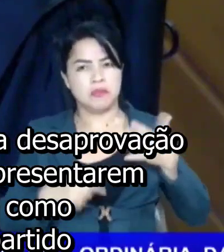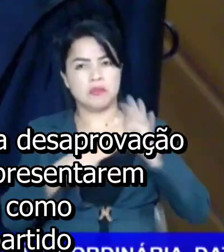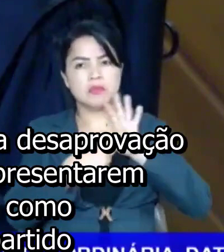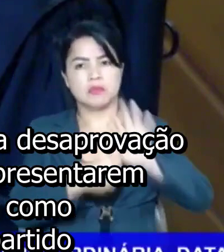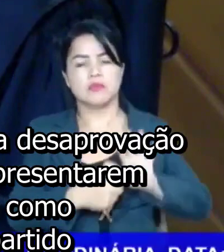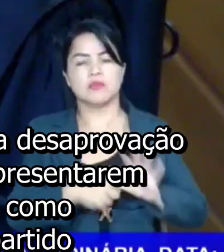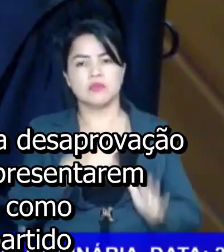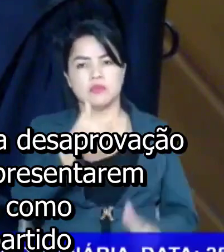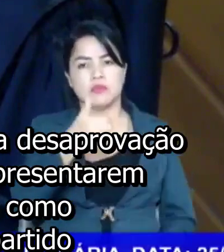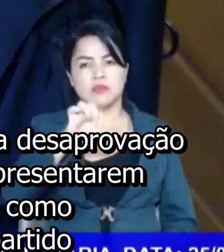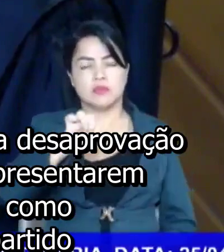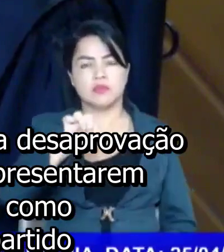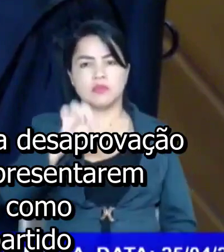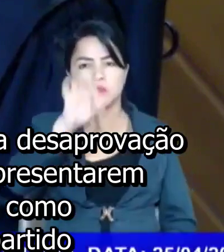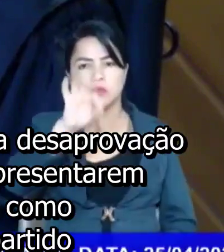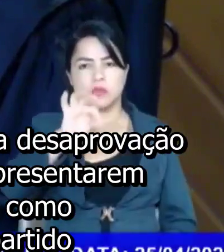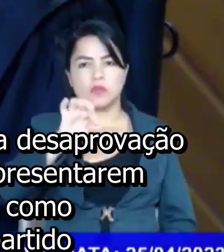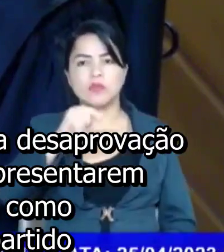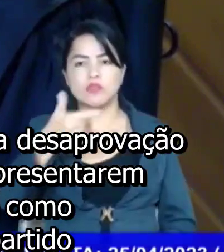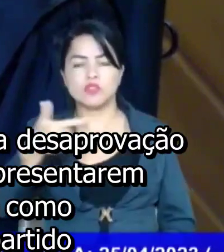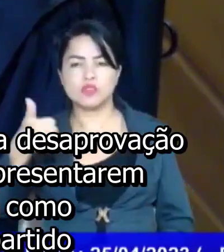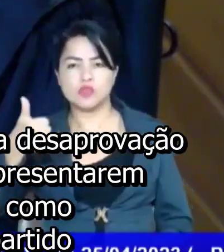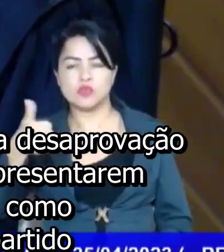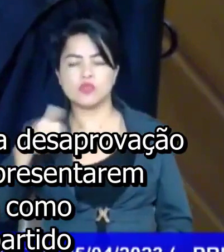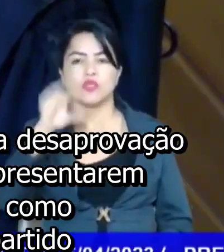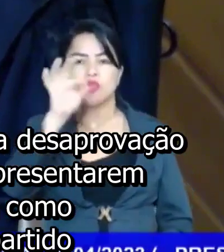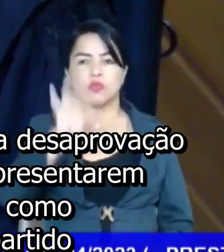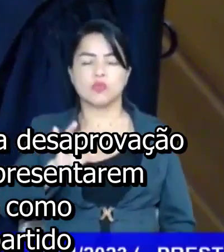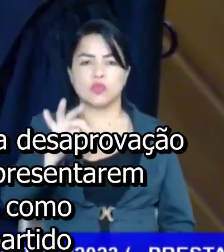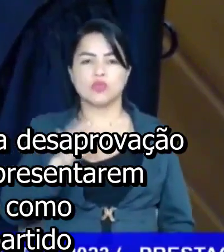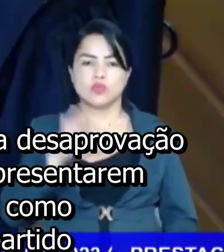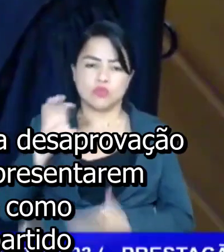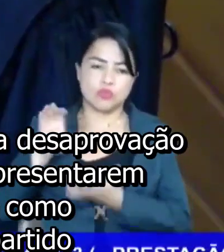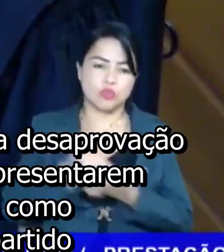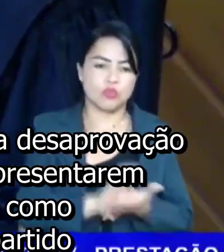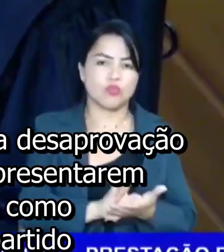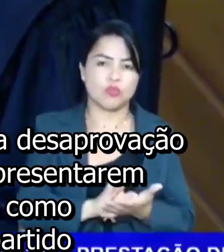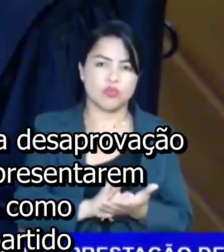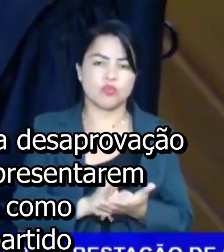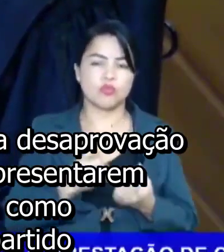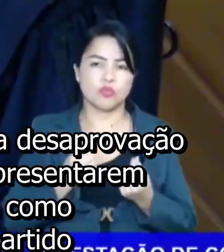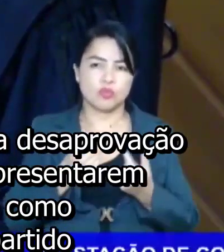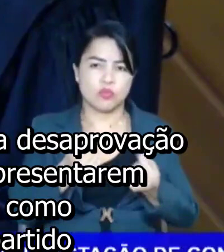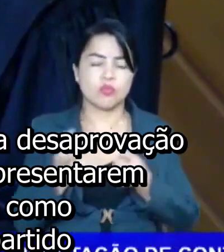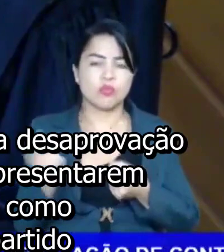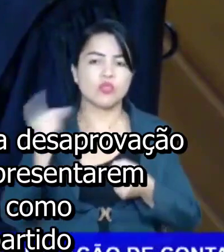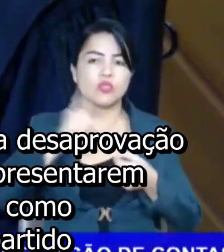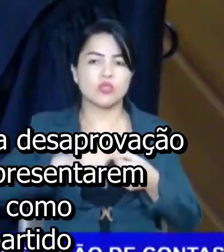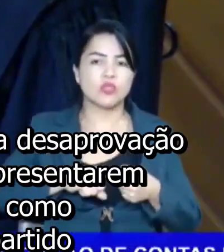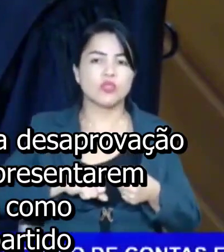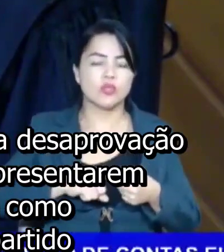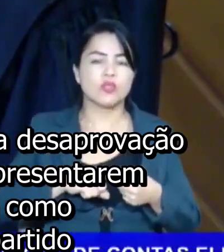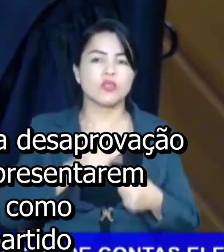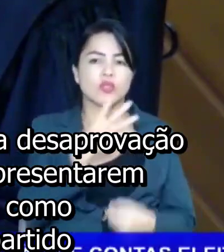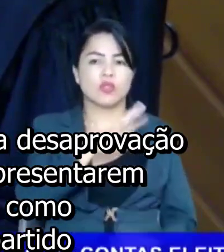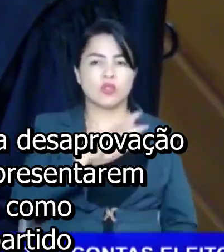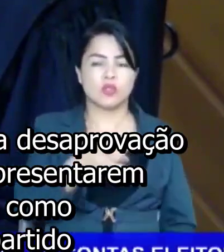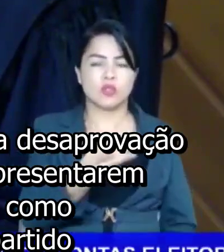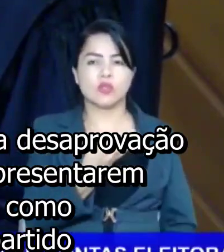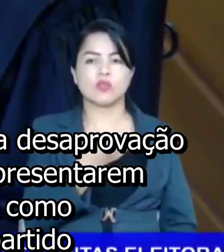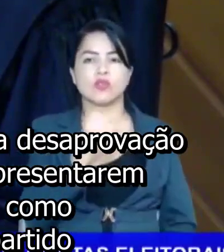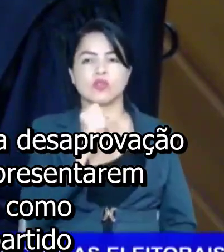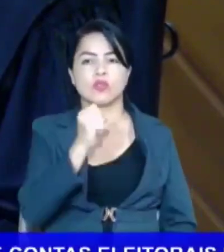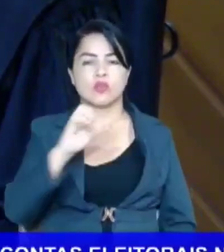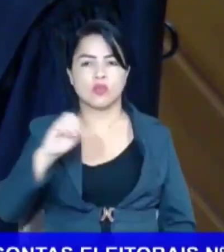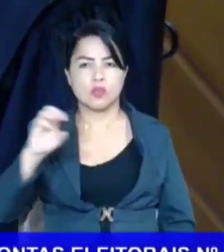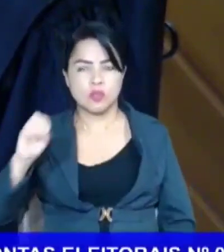representarem 19,91% do total das despesas financeiras, bem como a devolução da importância de R$ 4.800